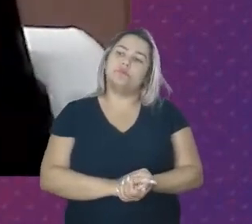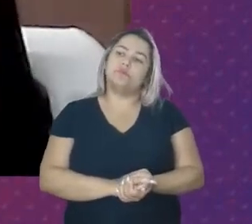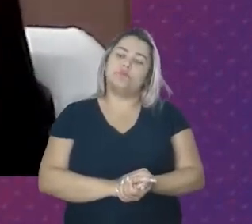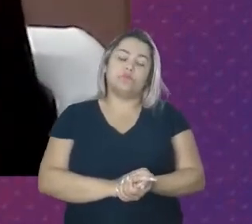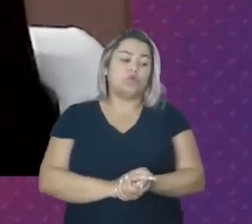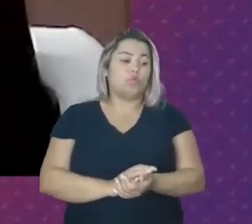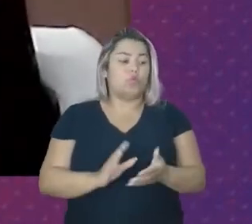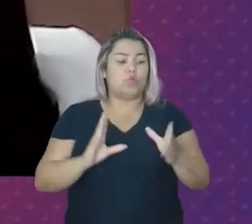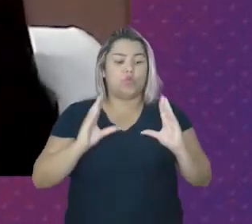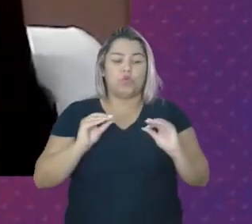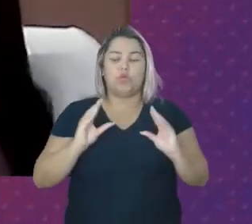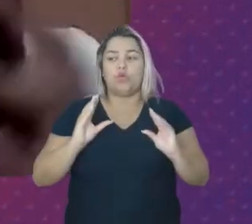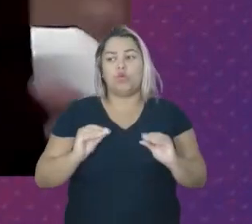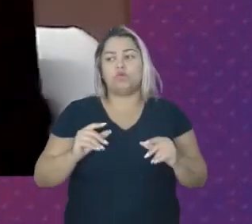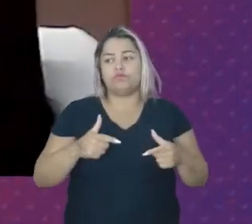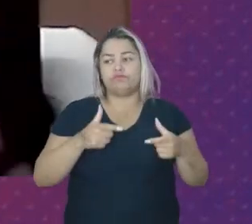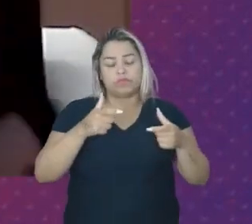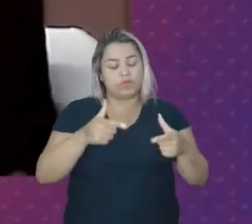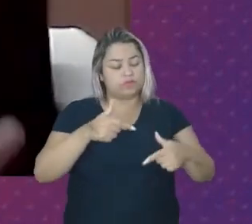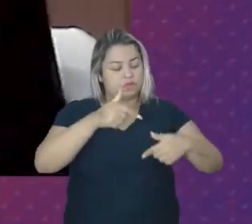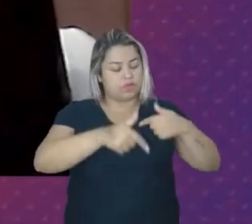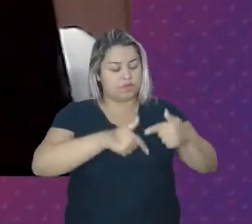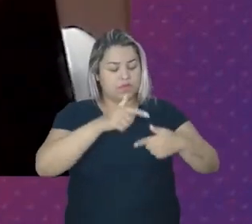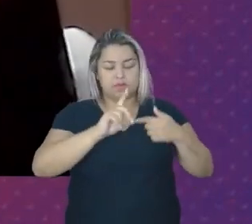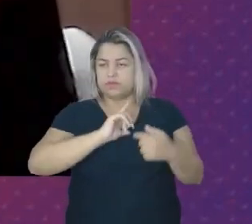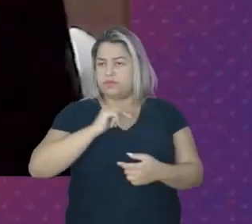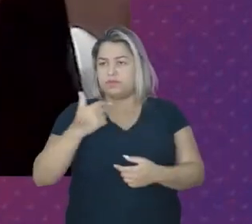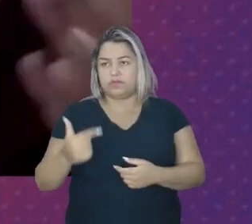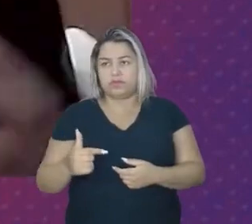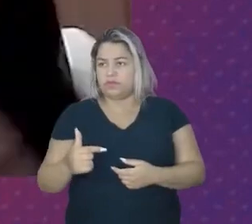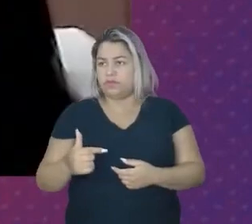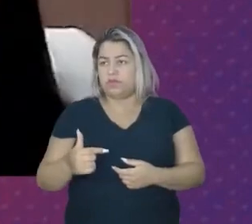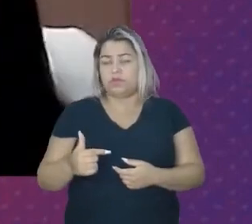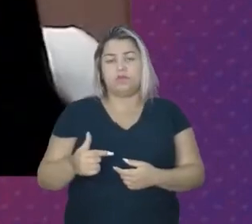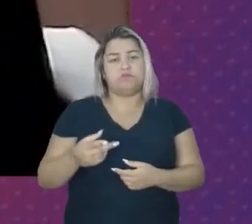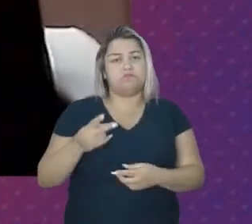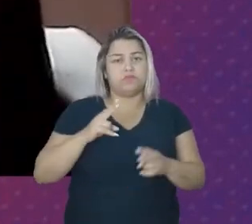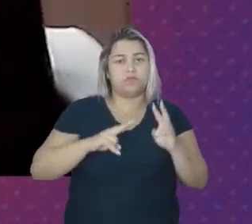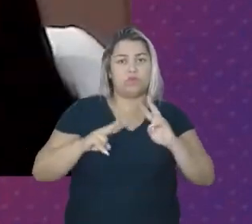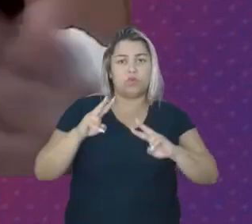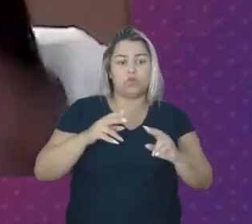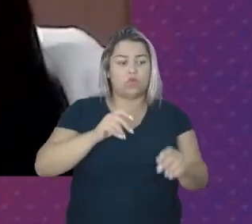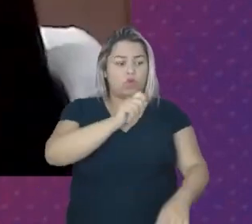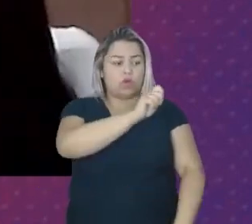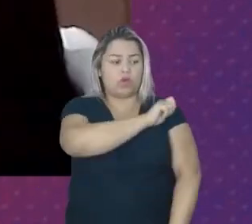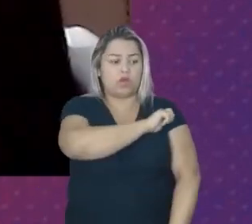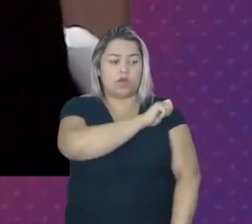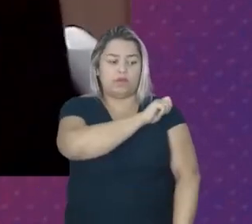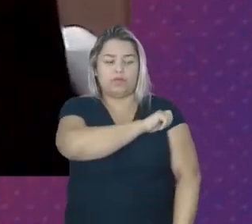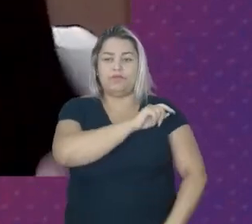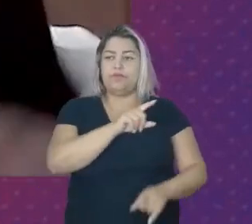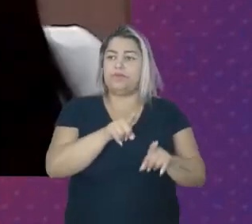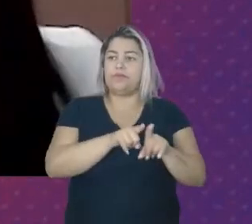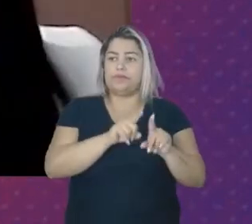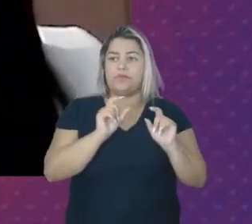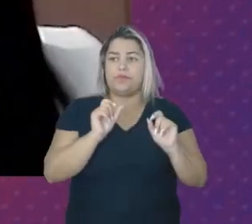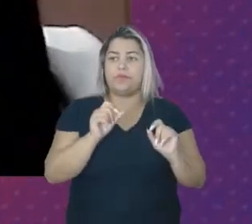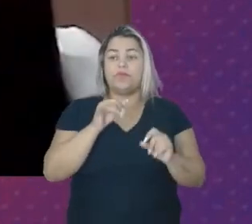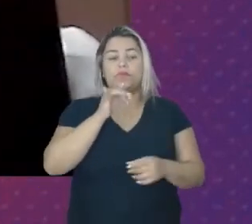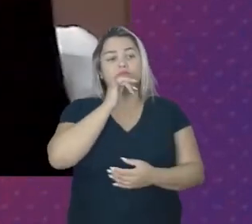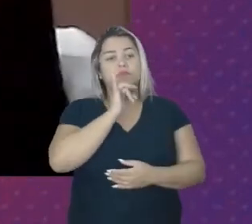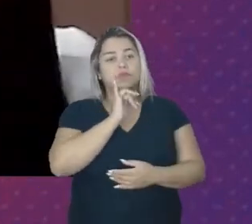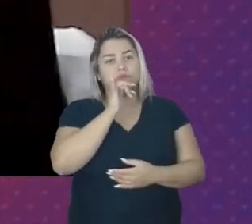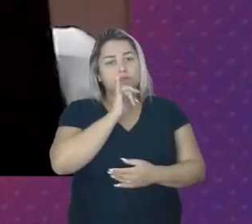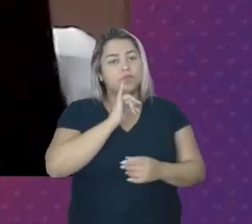o conforto no local de trabalho, não tem necessariamente a ver com o que o aluno deseja. Os alunos, por